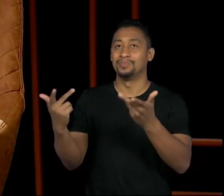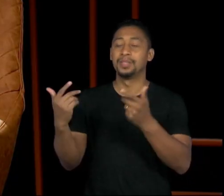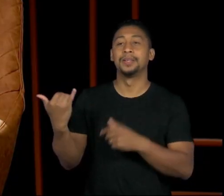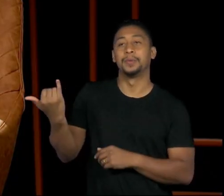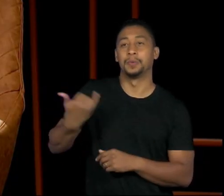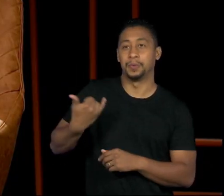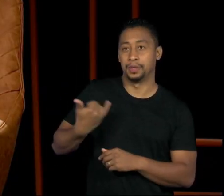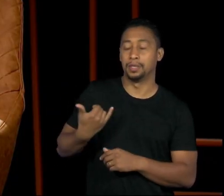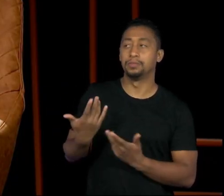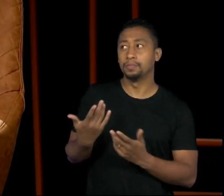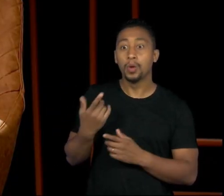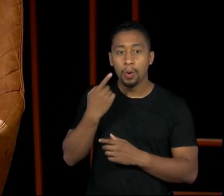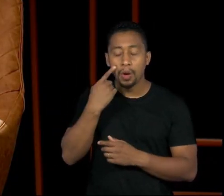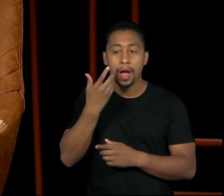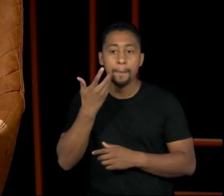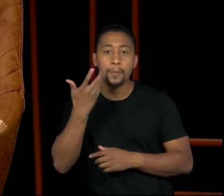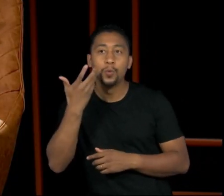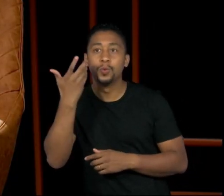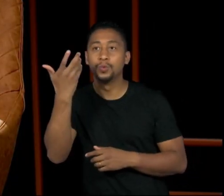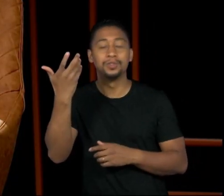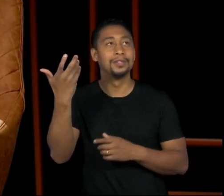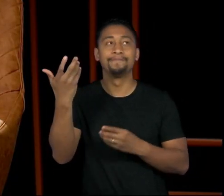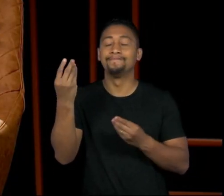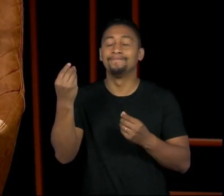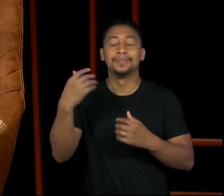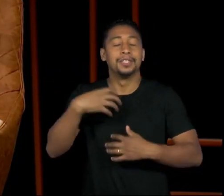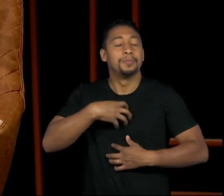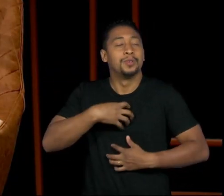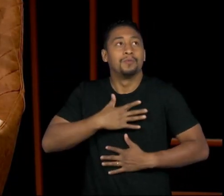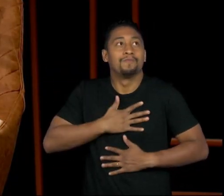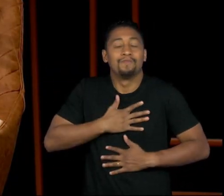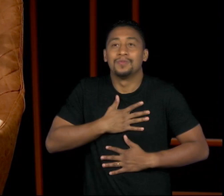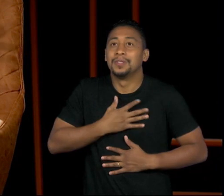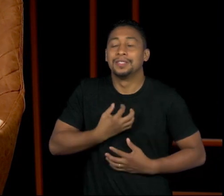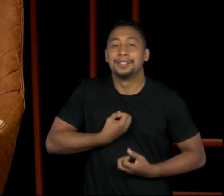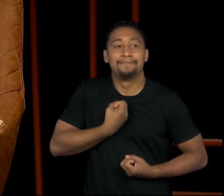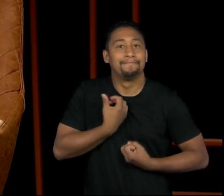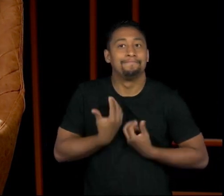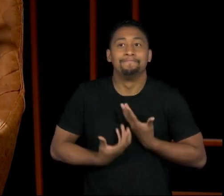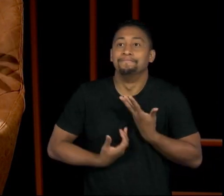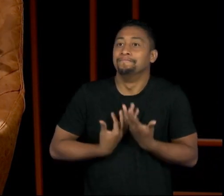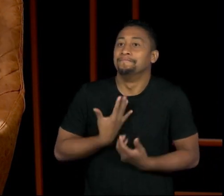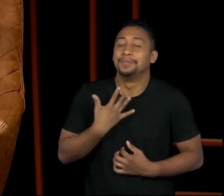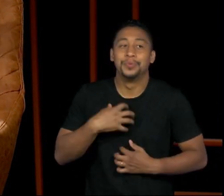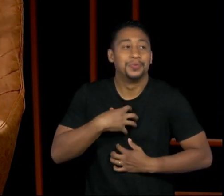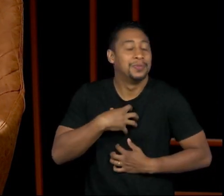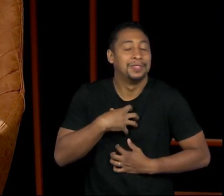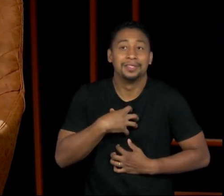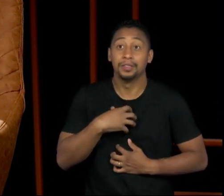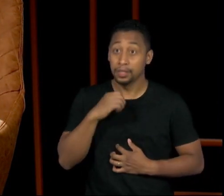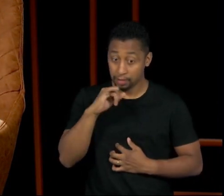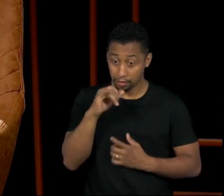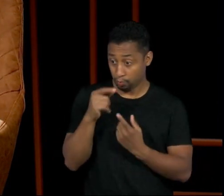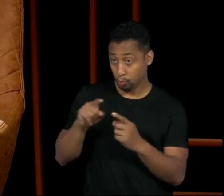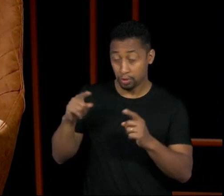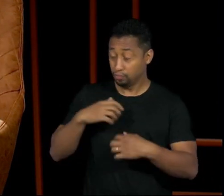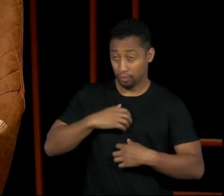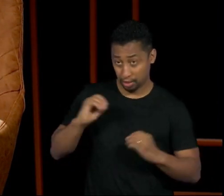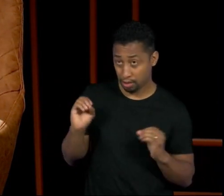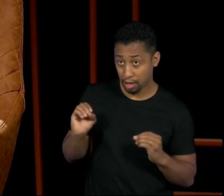mim: a música é um portal de fogo. Se não acontecer isso, a música não é para